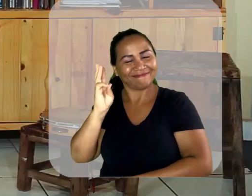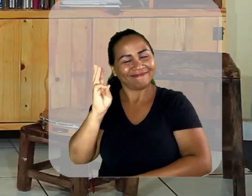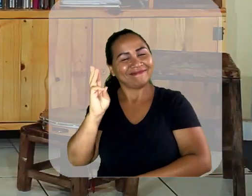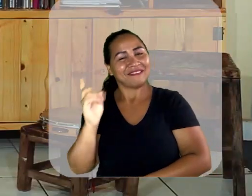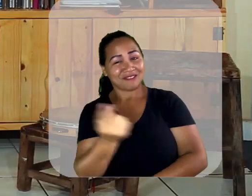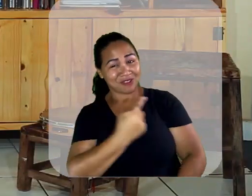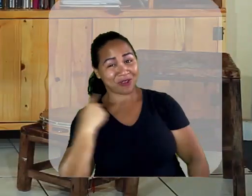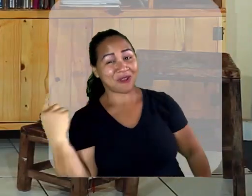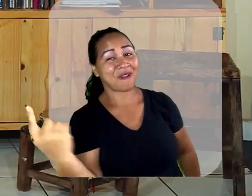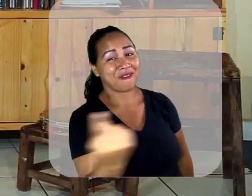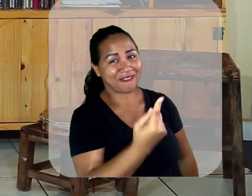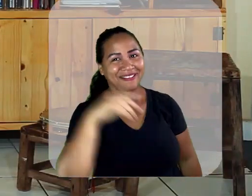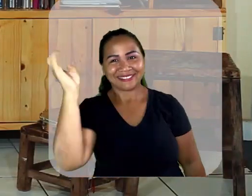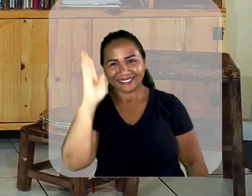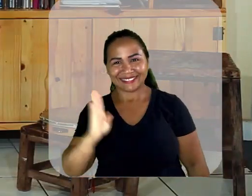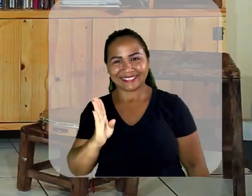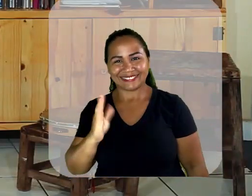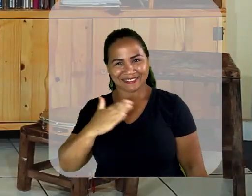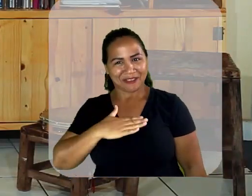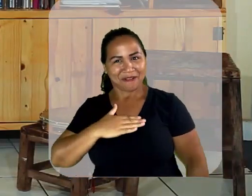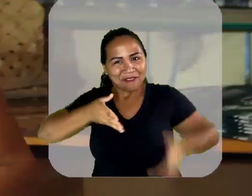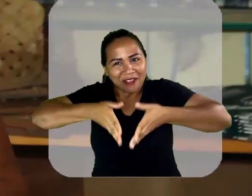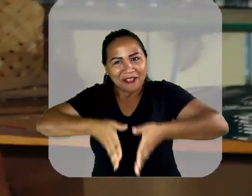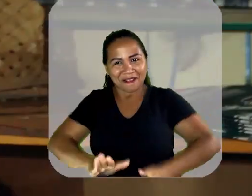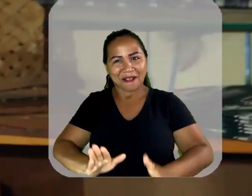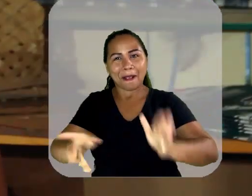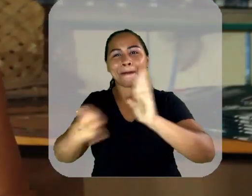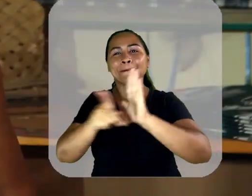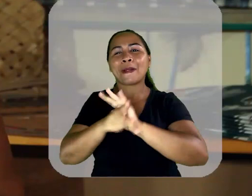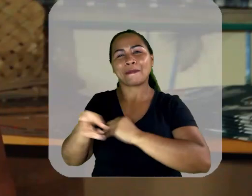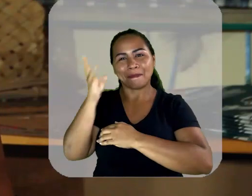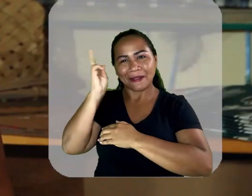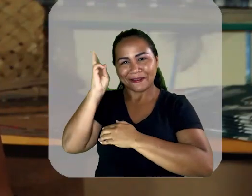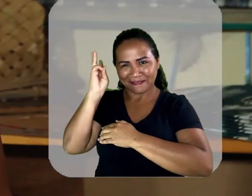nosso Brasil. E lá do meu Maranhão, eu digo assim.